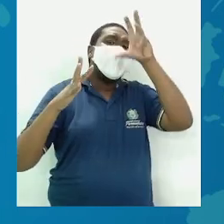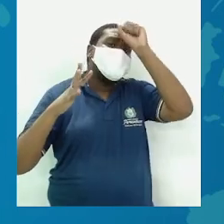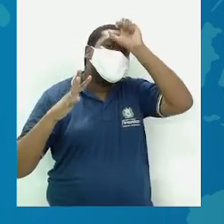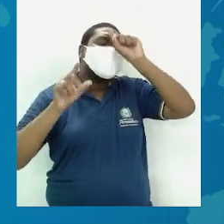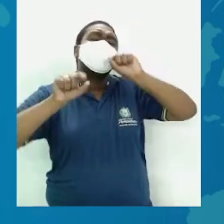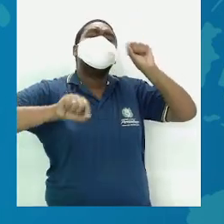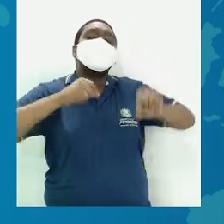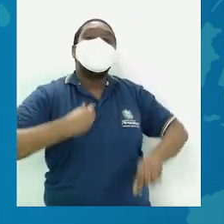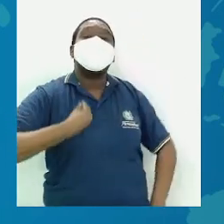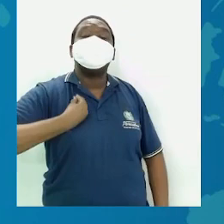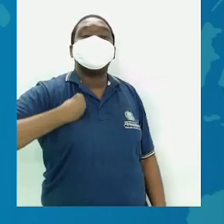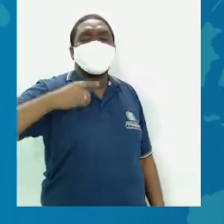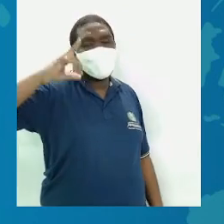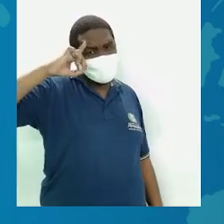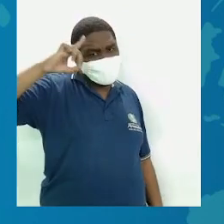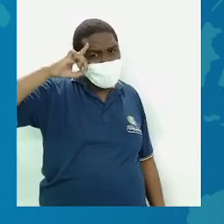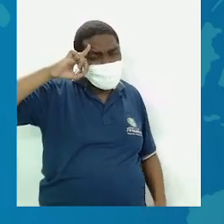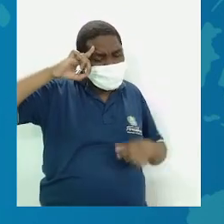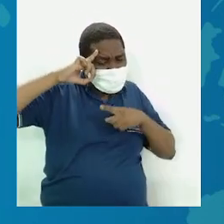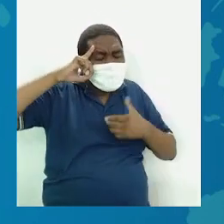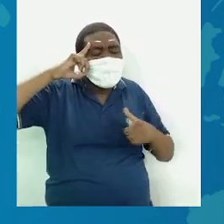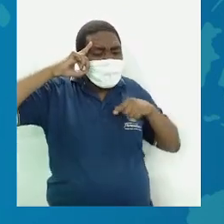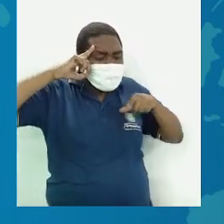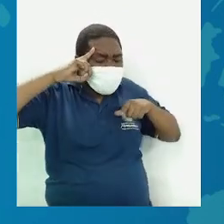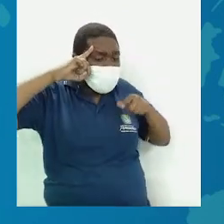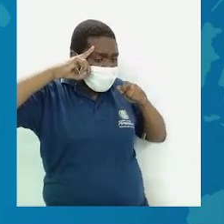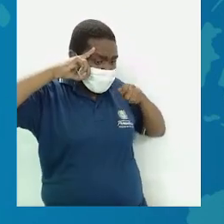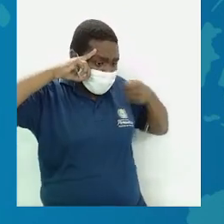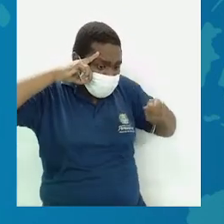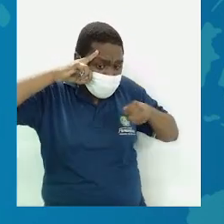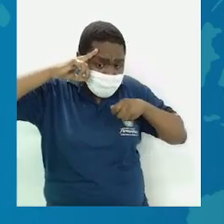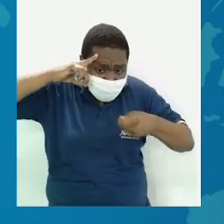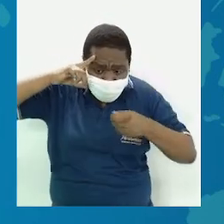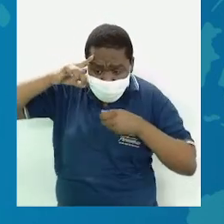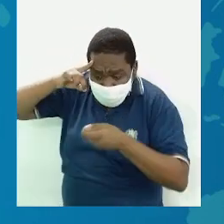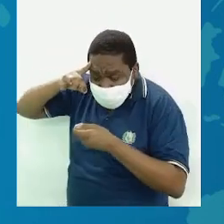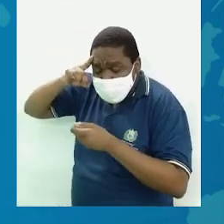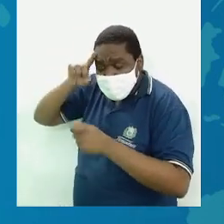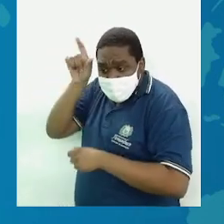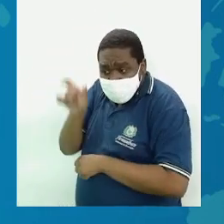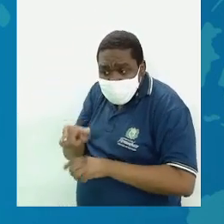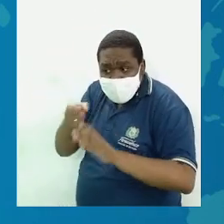vamos pôr nomes, vamos pôr características, vamos